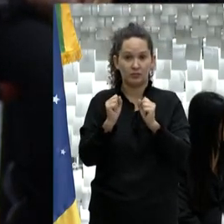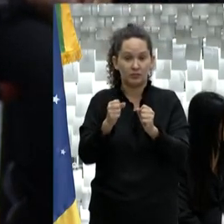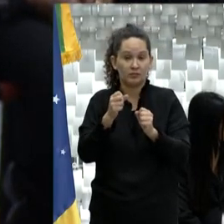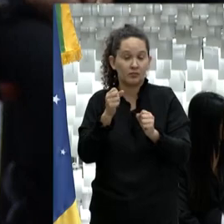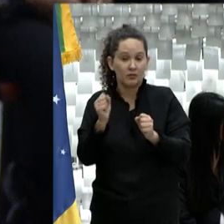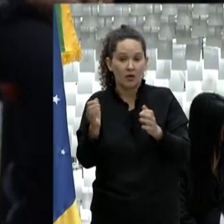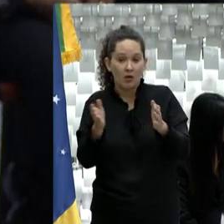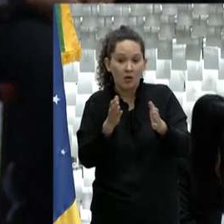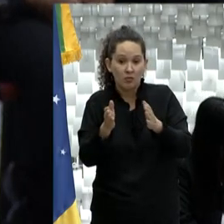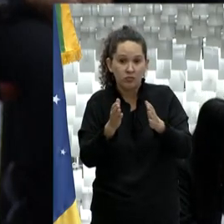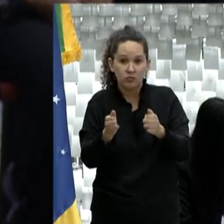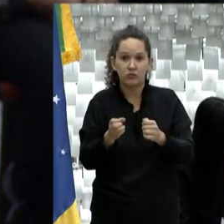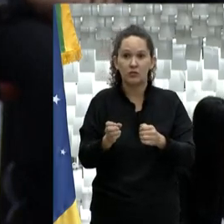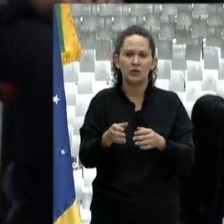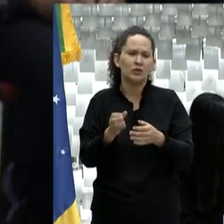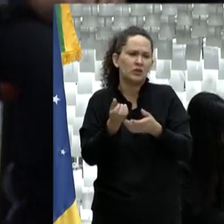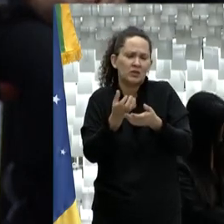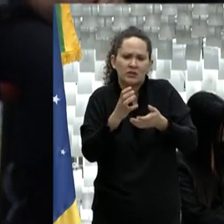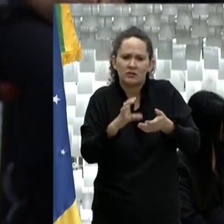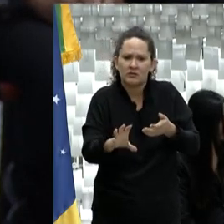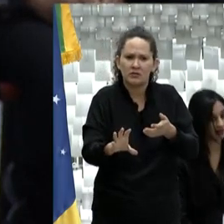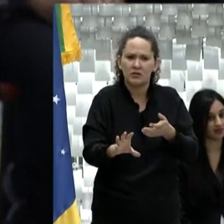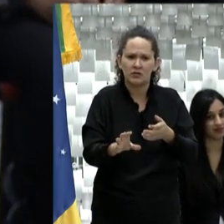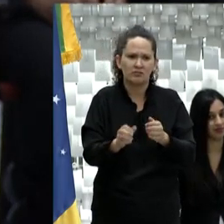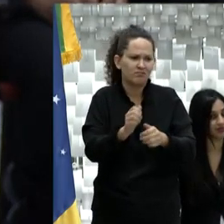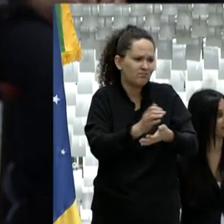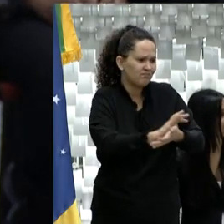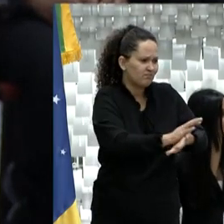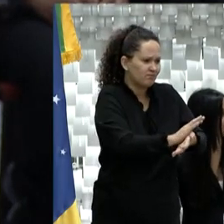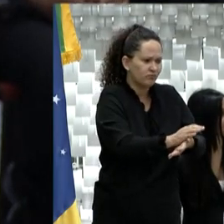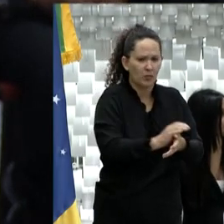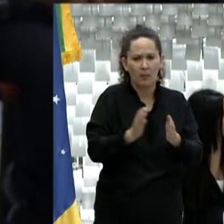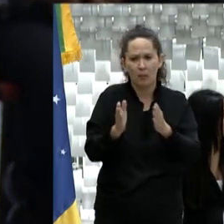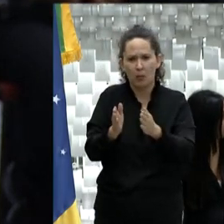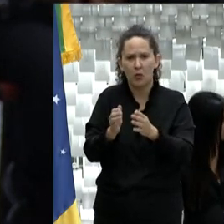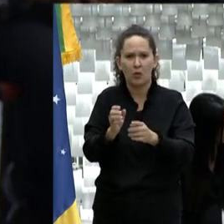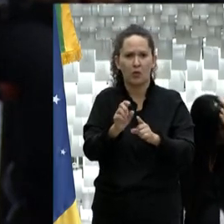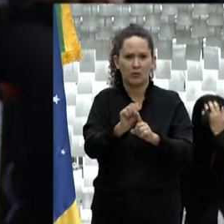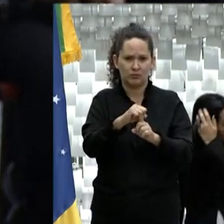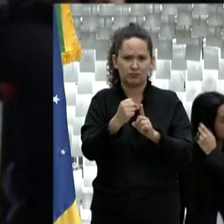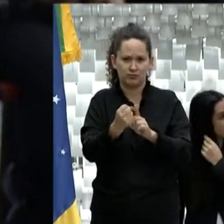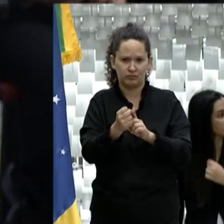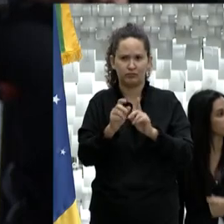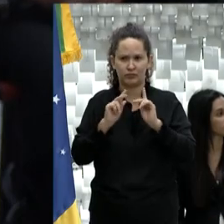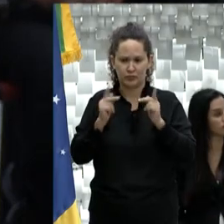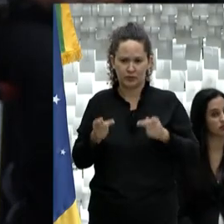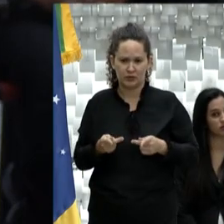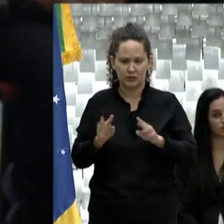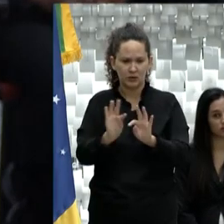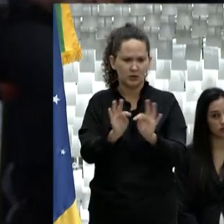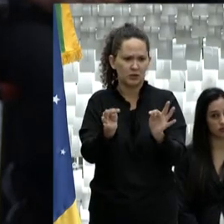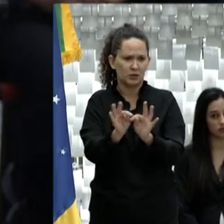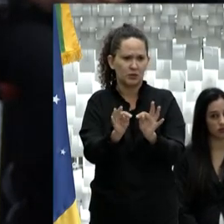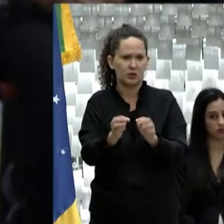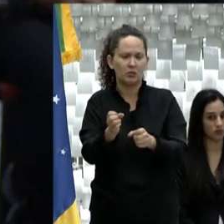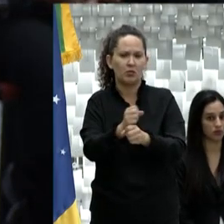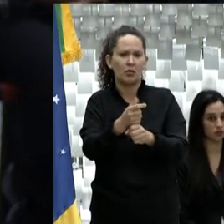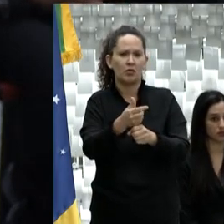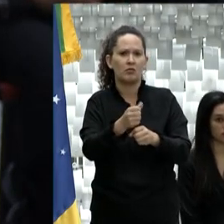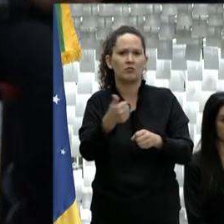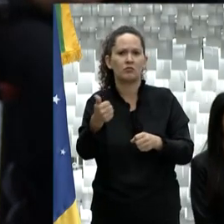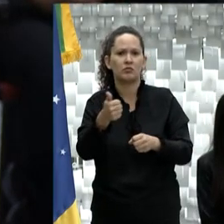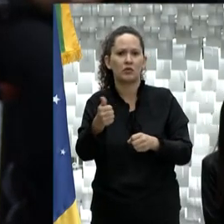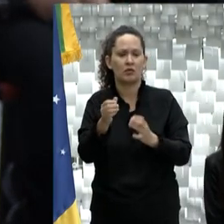no momento que certa intolerância toma parte da nossa população. Julgado simples, um de 2011,